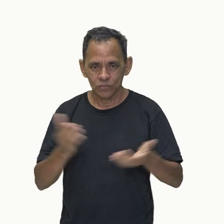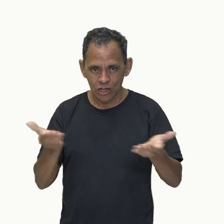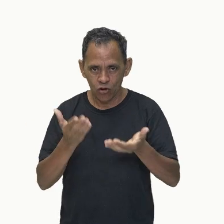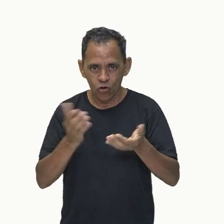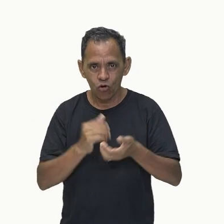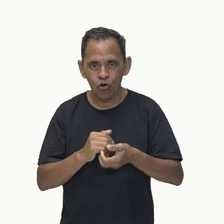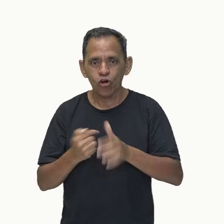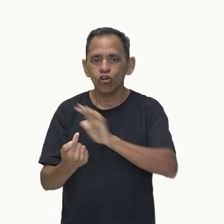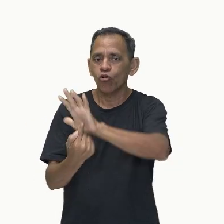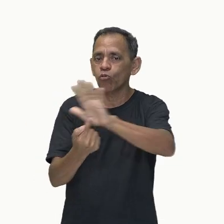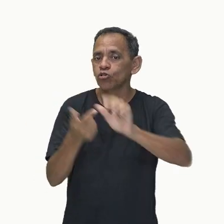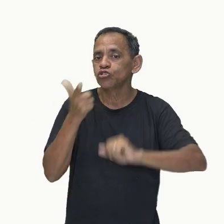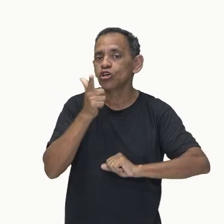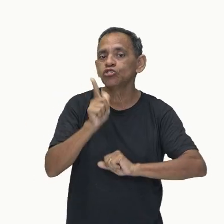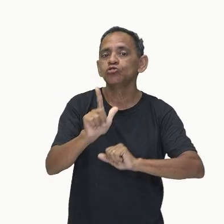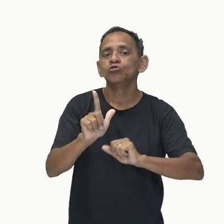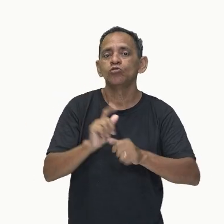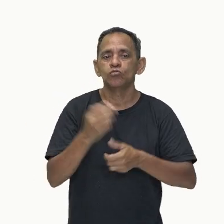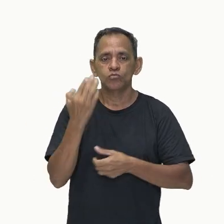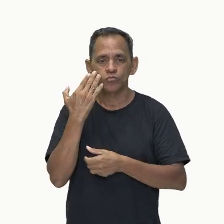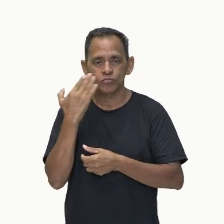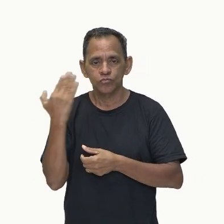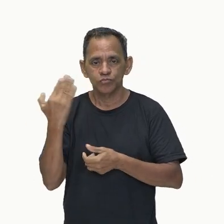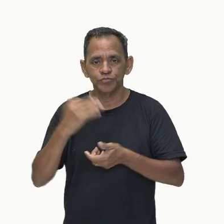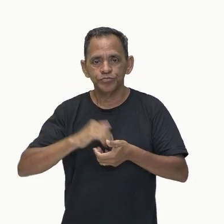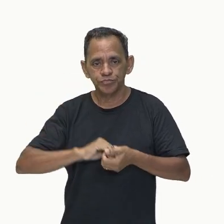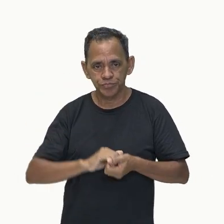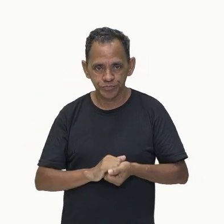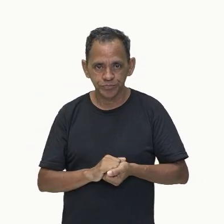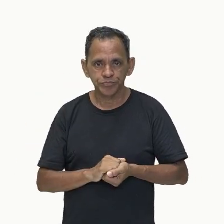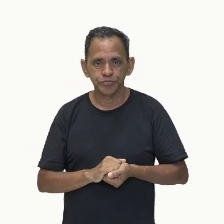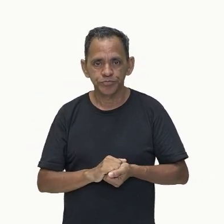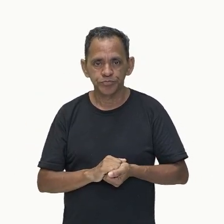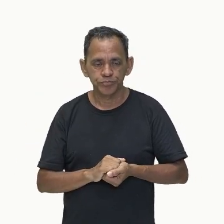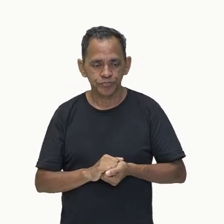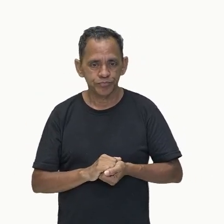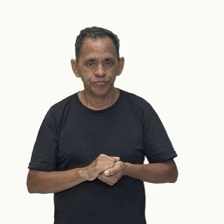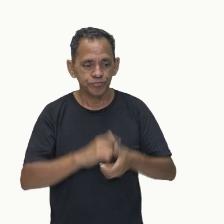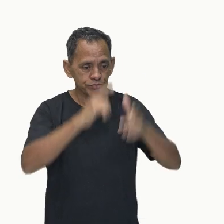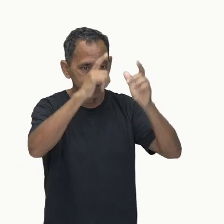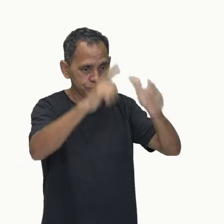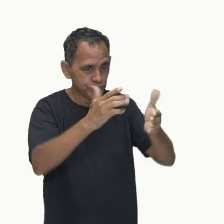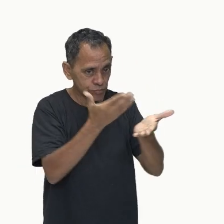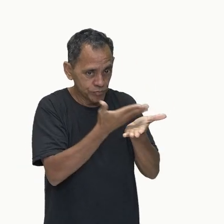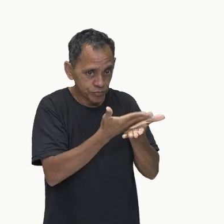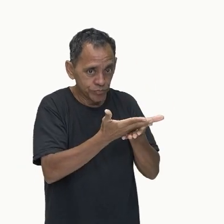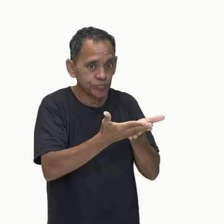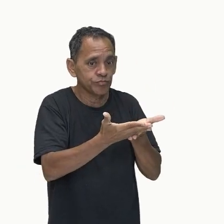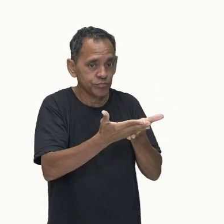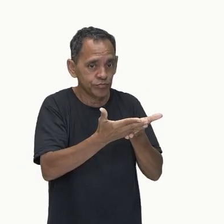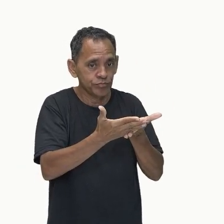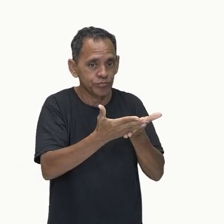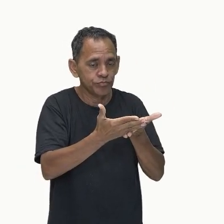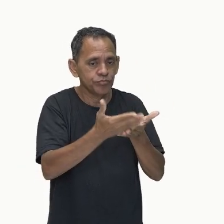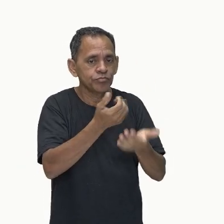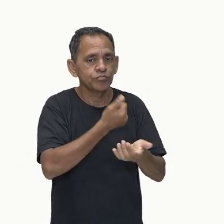tá, pessoal? Com as mesmas cores. Você tem aqui, ó, posição inicial é o 8.